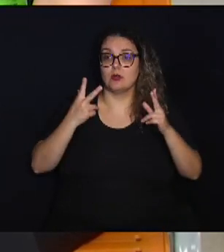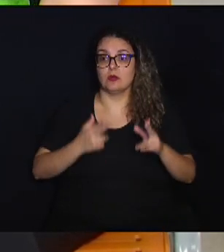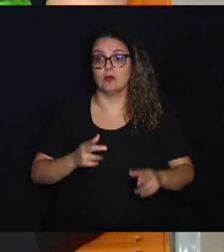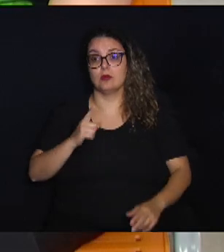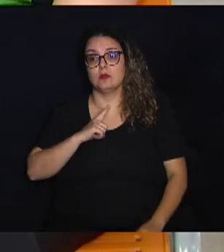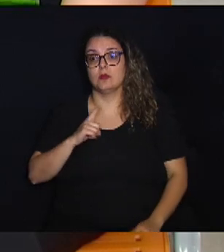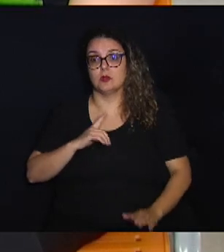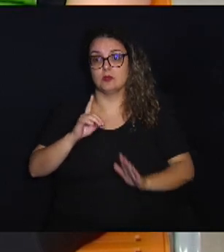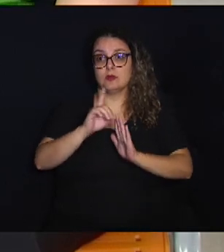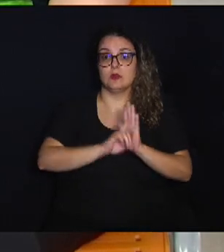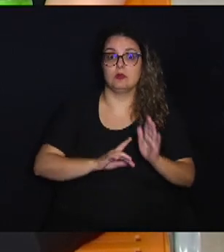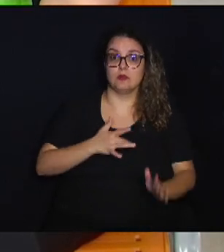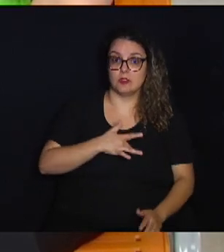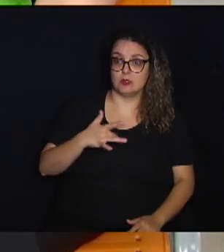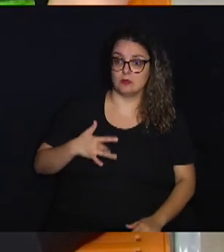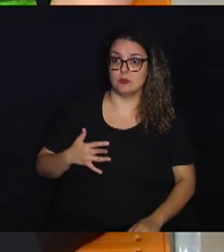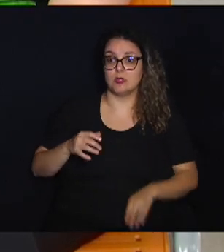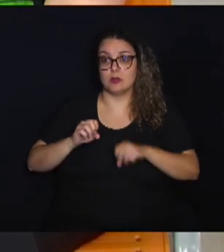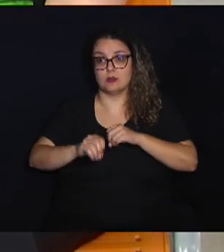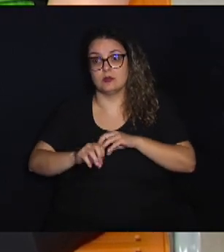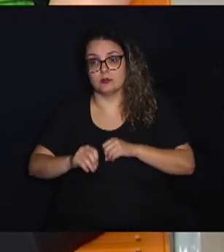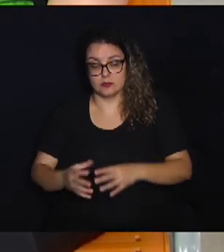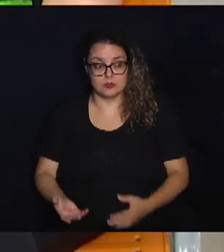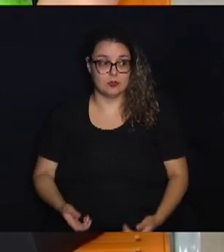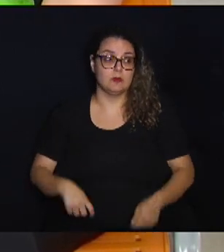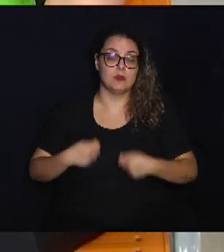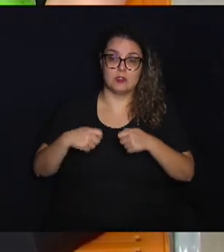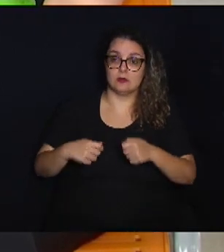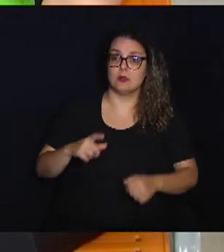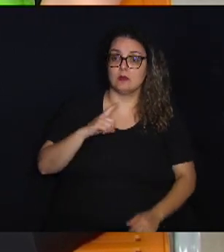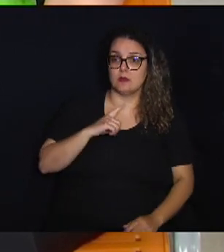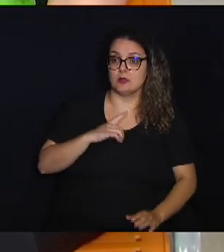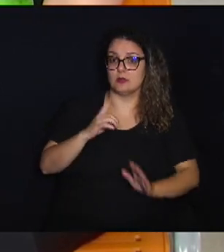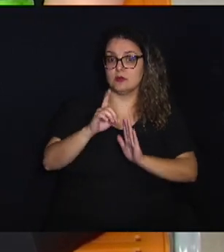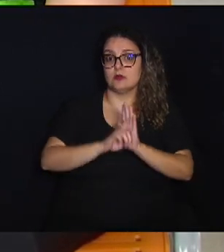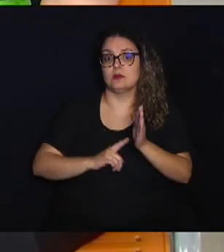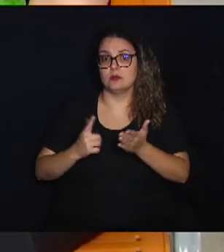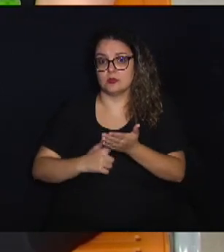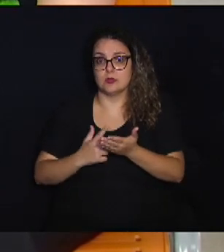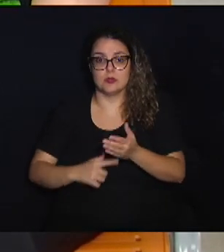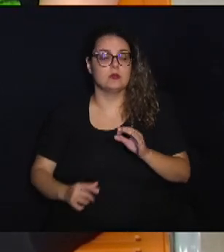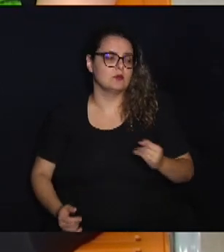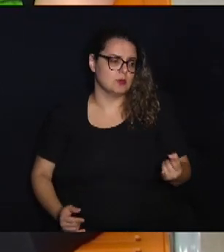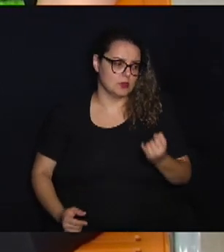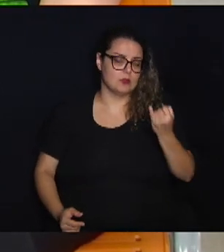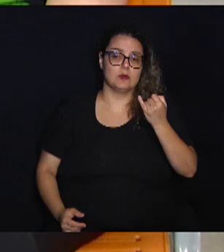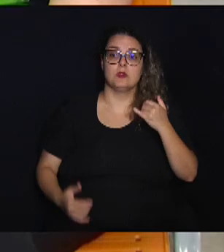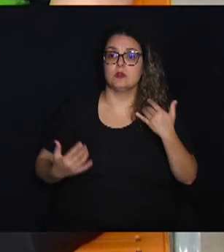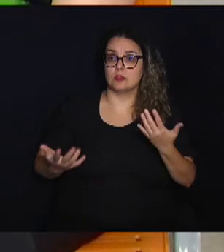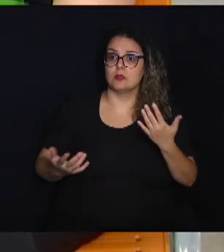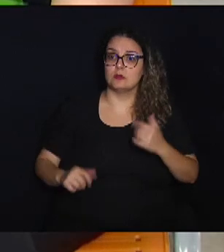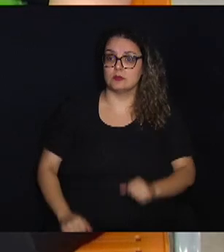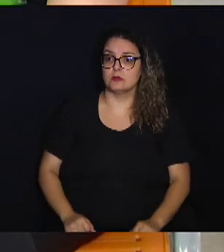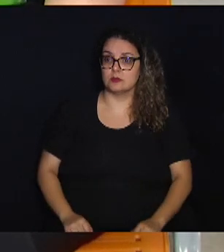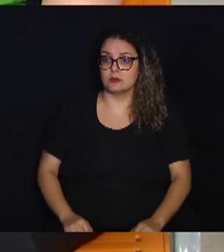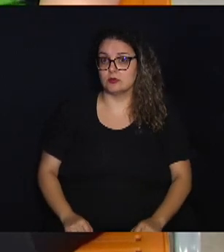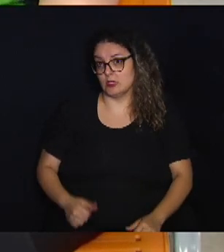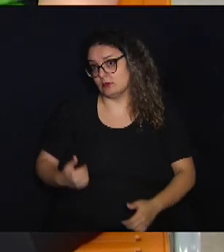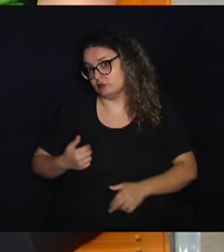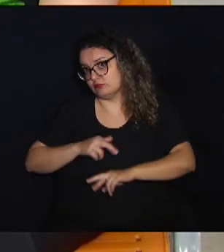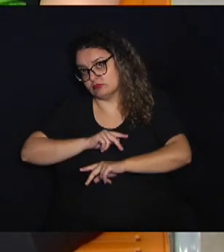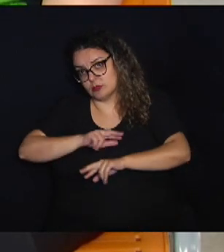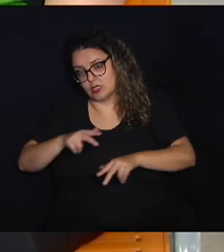tem o direito à saúde, à educação, a gente deveria ter o direito à literatura garantido. Então, passa por uma série